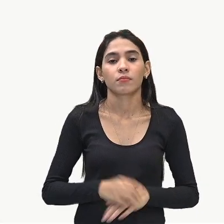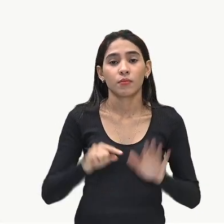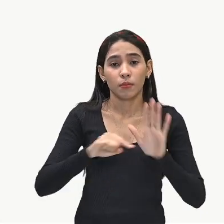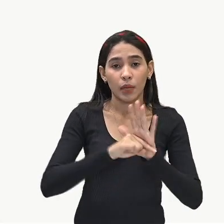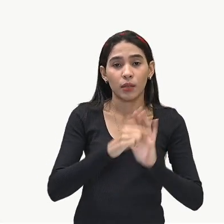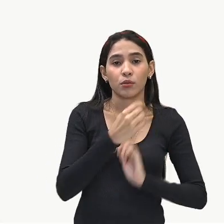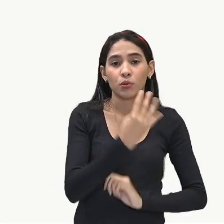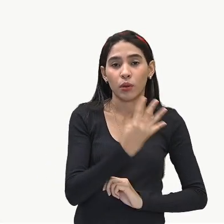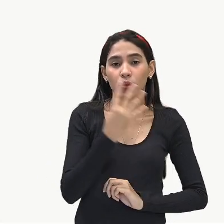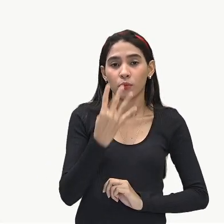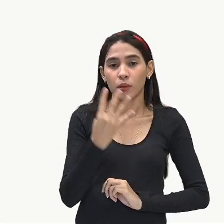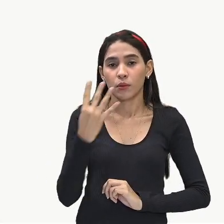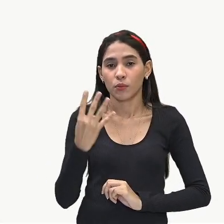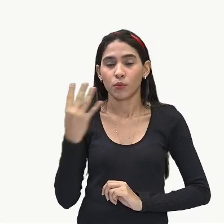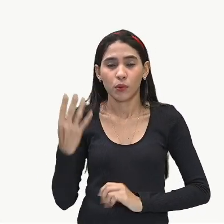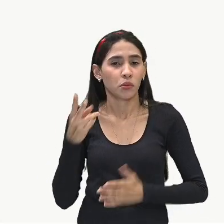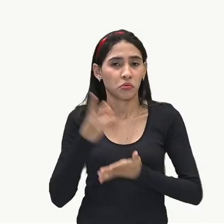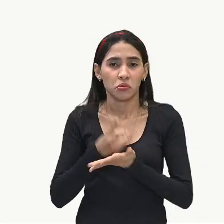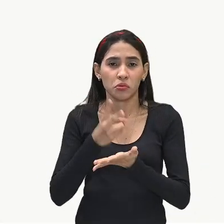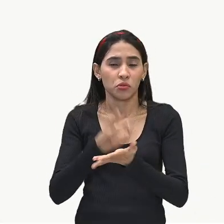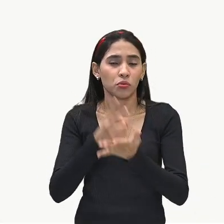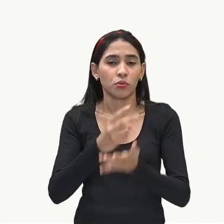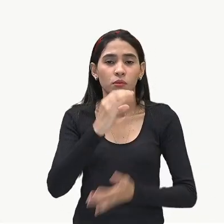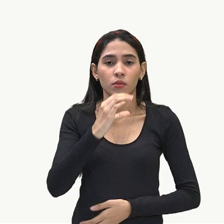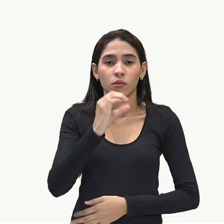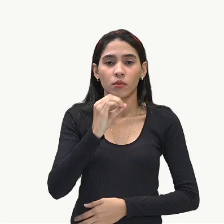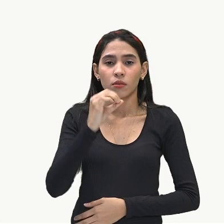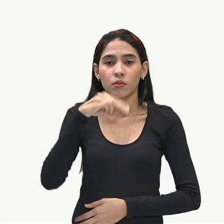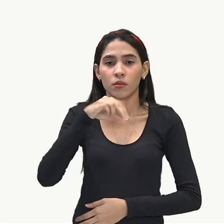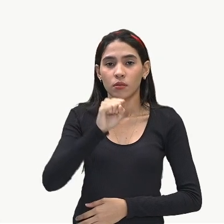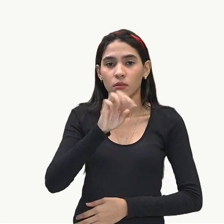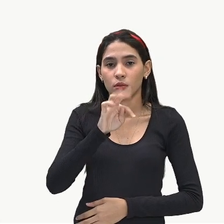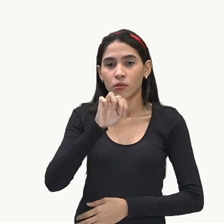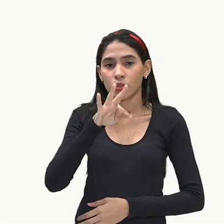4, menos 4 é constante, como o próprio nome já diz.